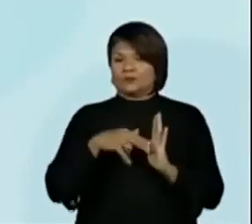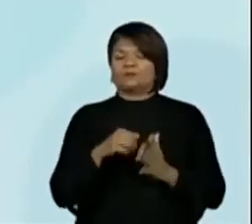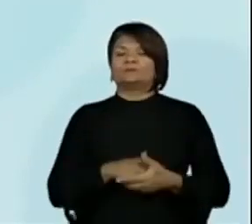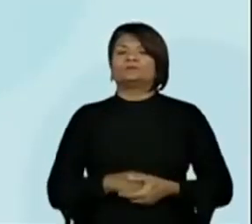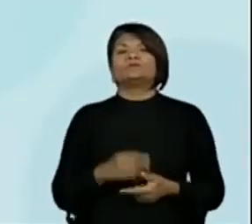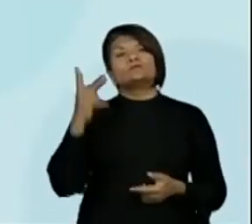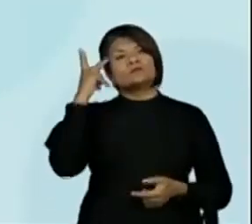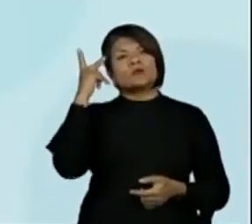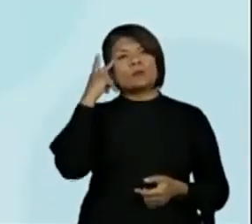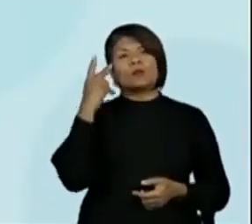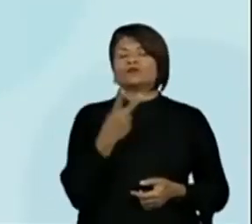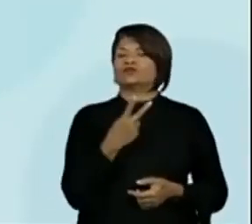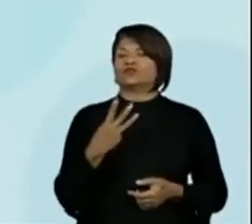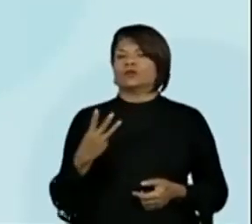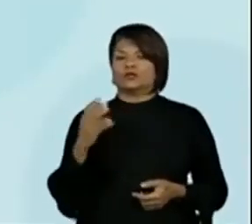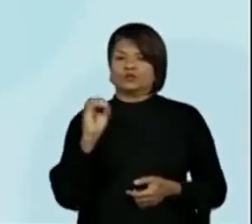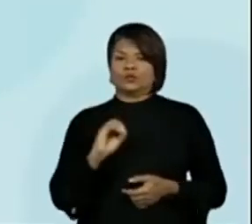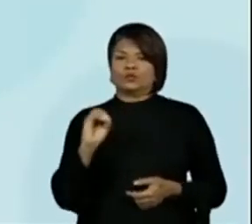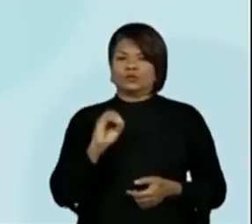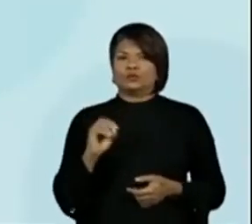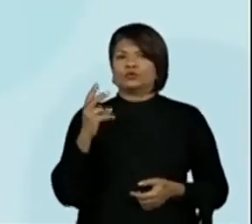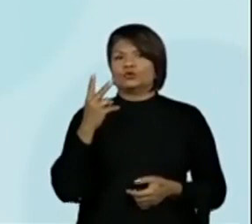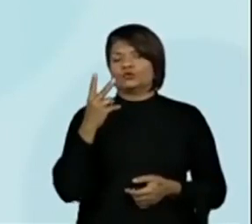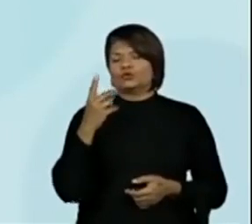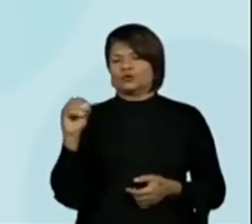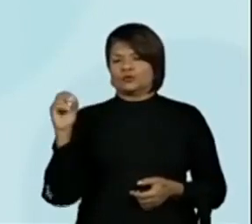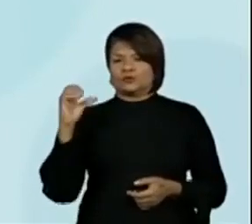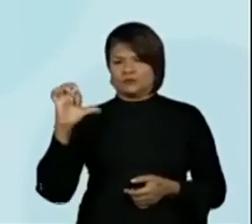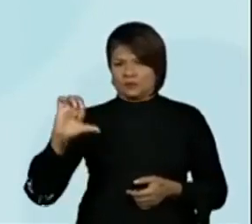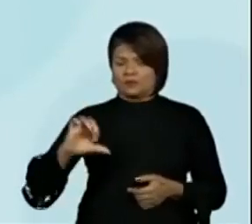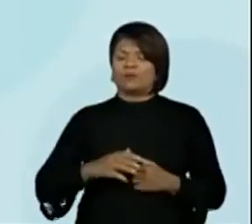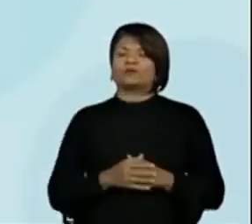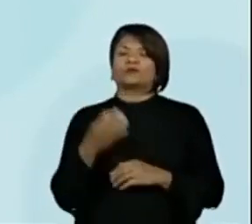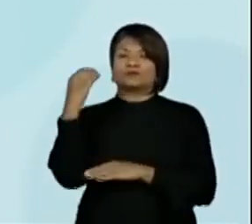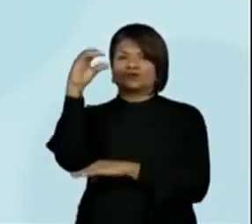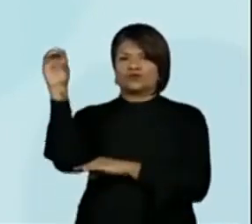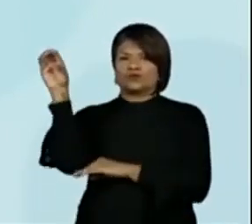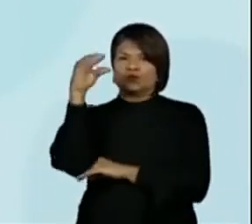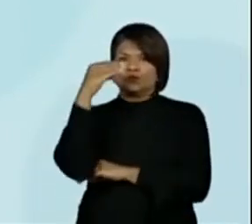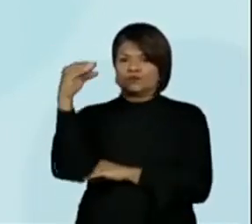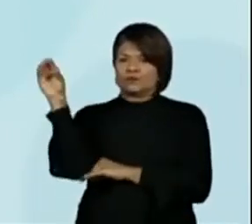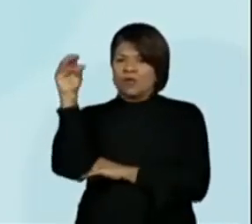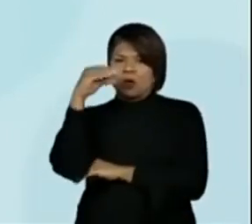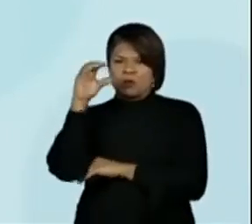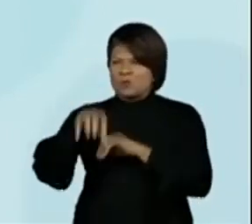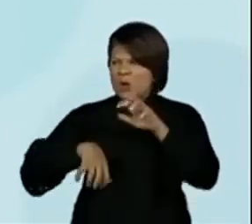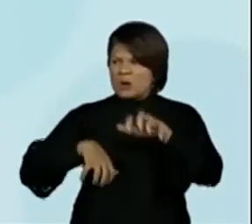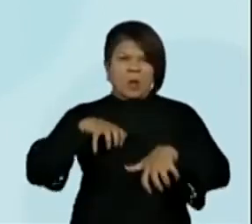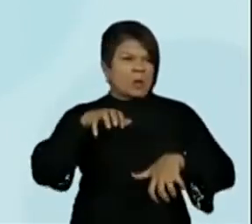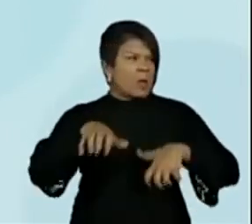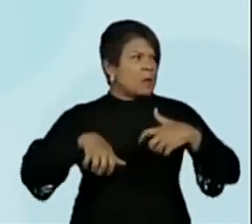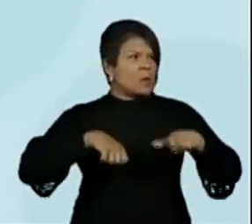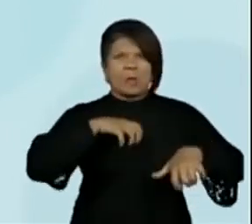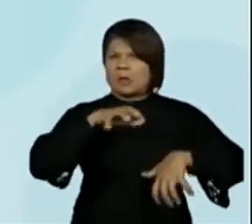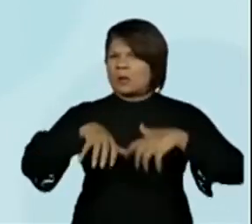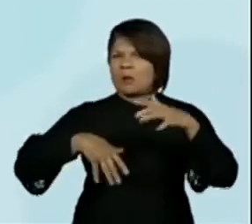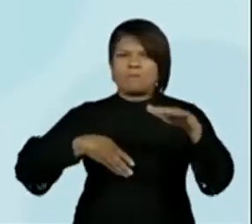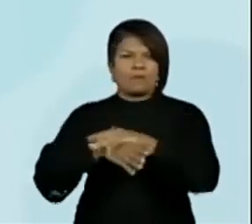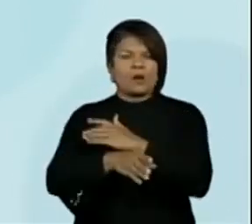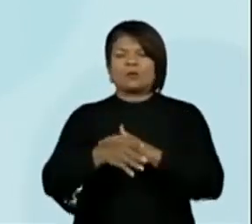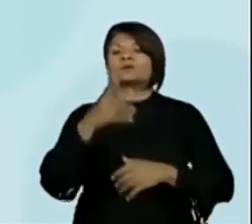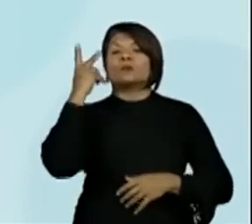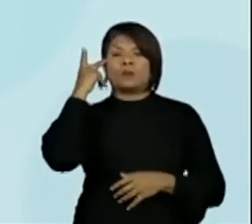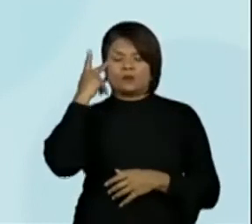São Paulo, 23 de outubro de 2019. Os dinossauros vão invadir São Paulo. Vamos pensar, ó,